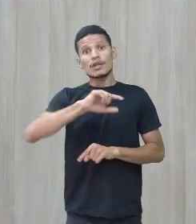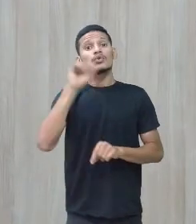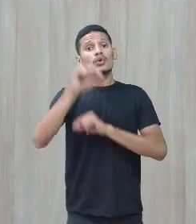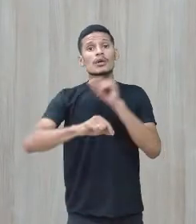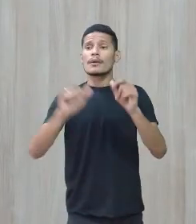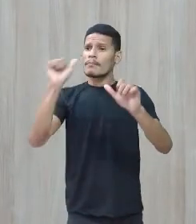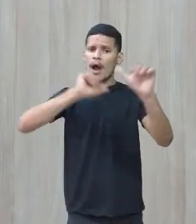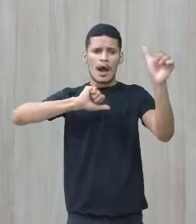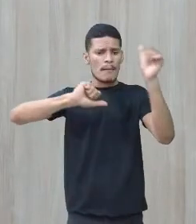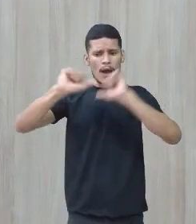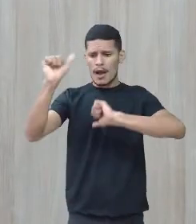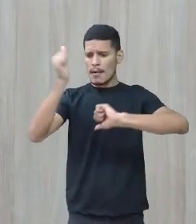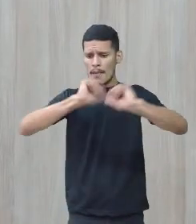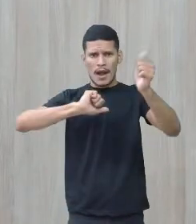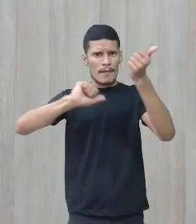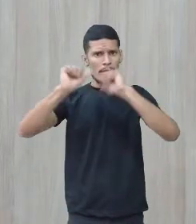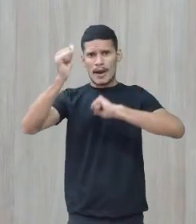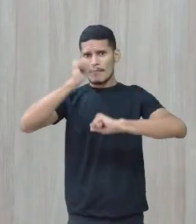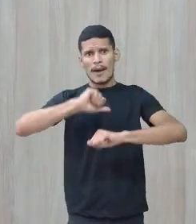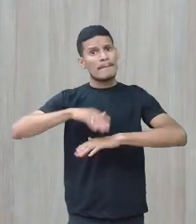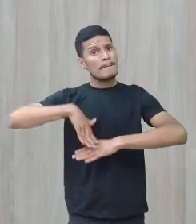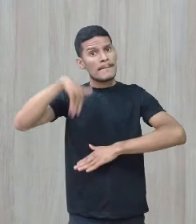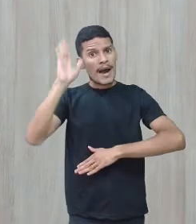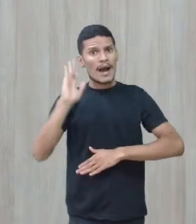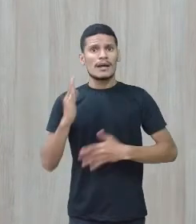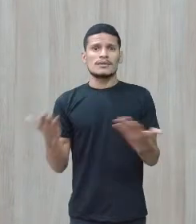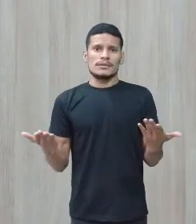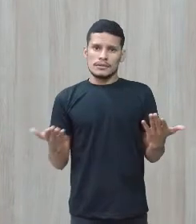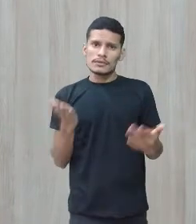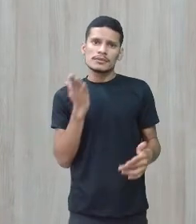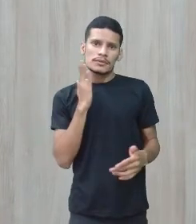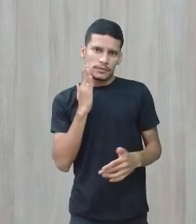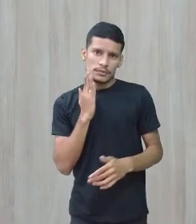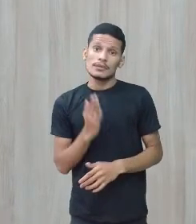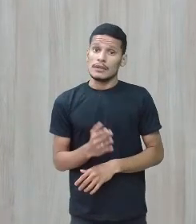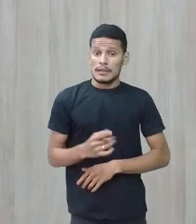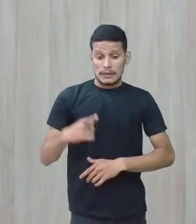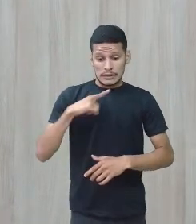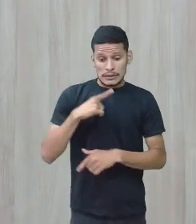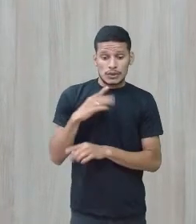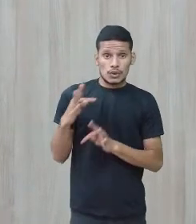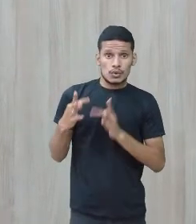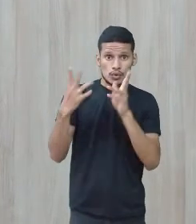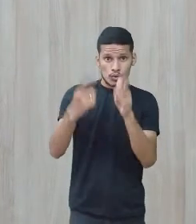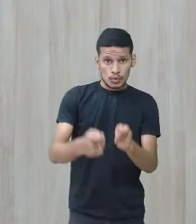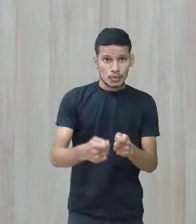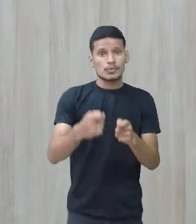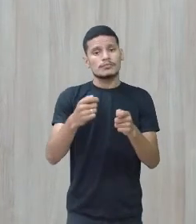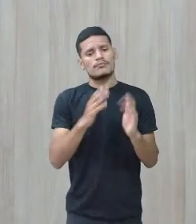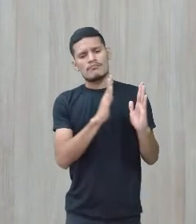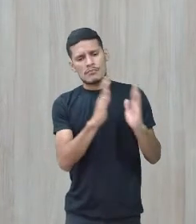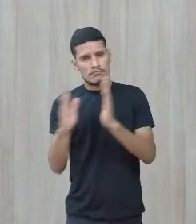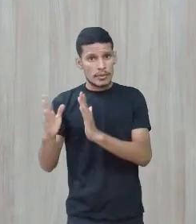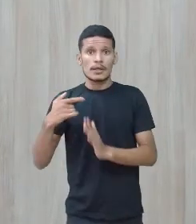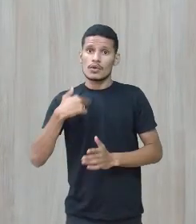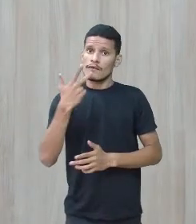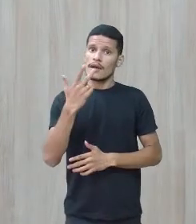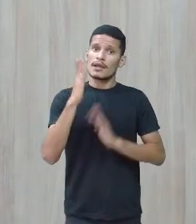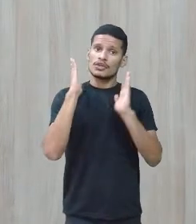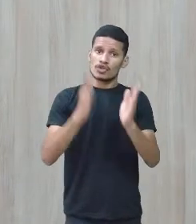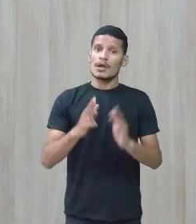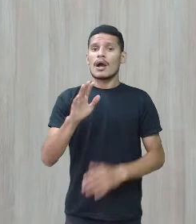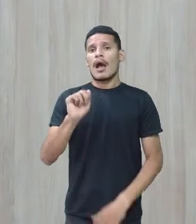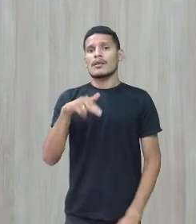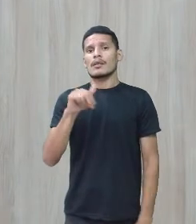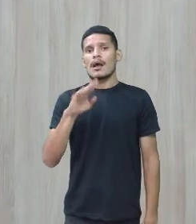quantidade a mais do que ele precisa para funcionar. Então tem todo esse funcionamento. E aí eu falei lá no começo sobre os